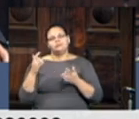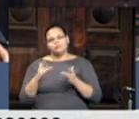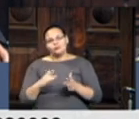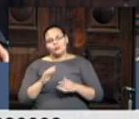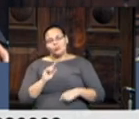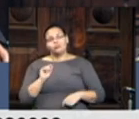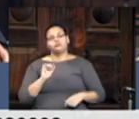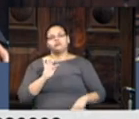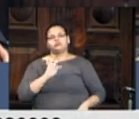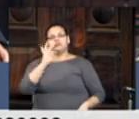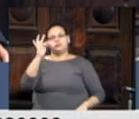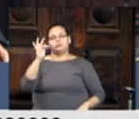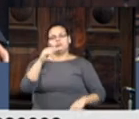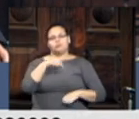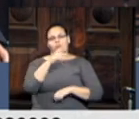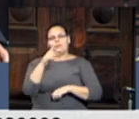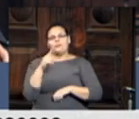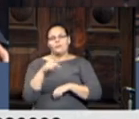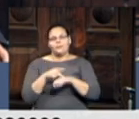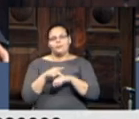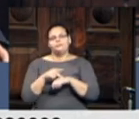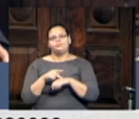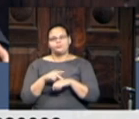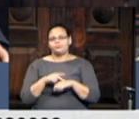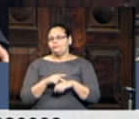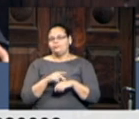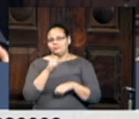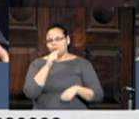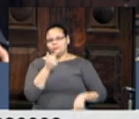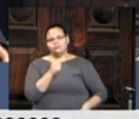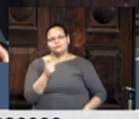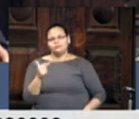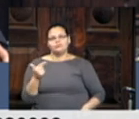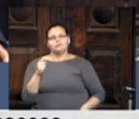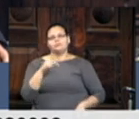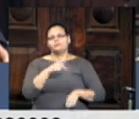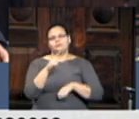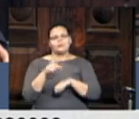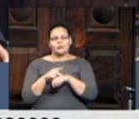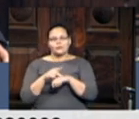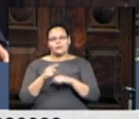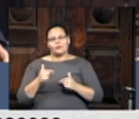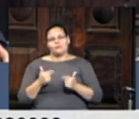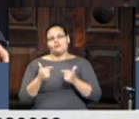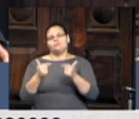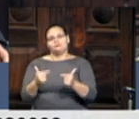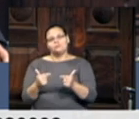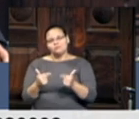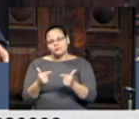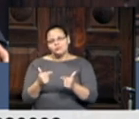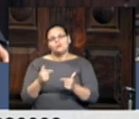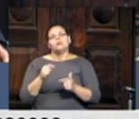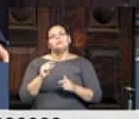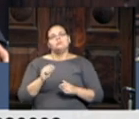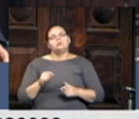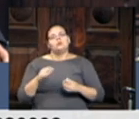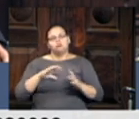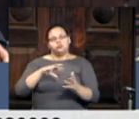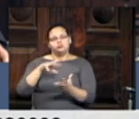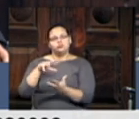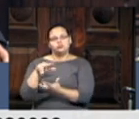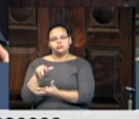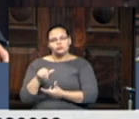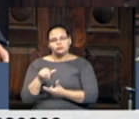do futuro do país. Não existe país que tenha avançado no âmbito